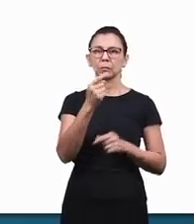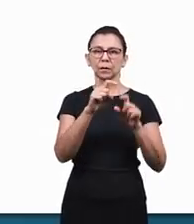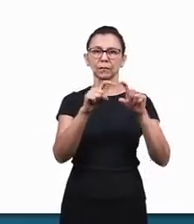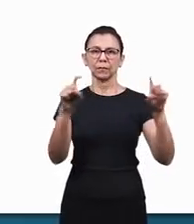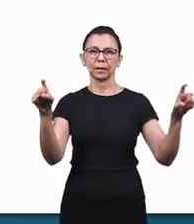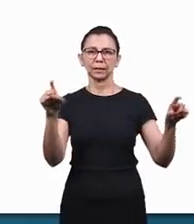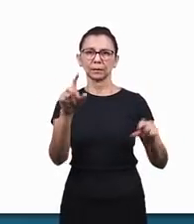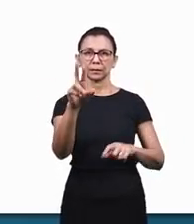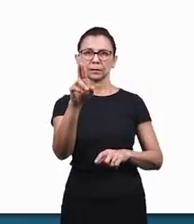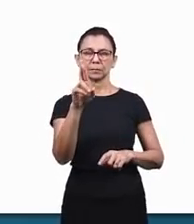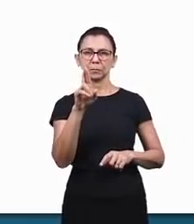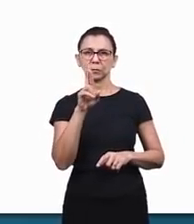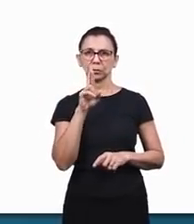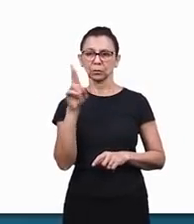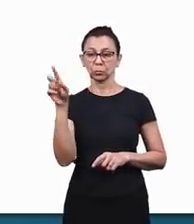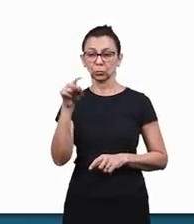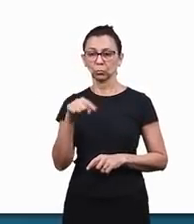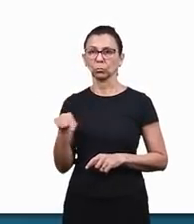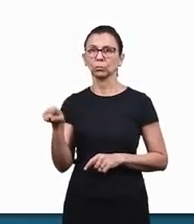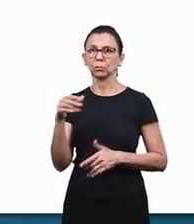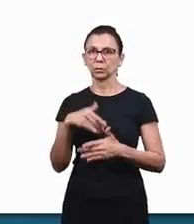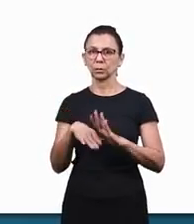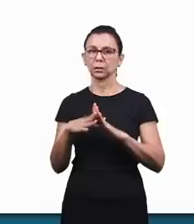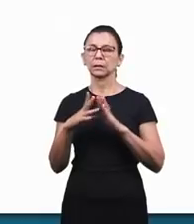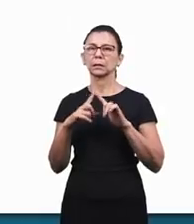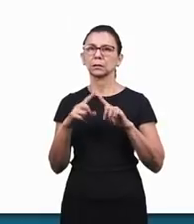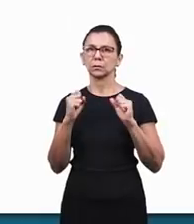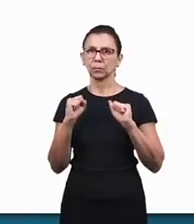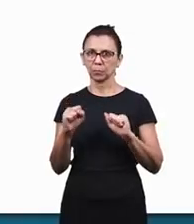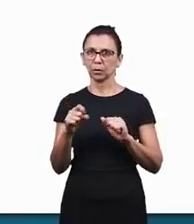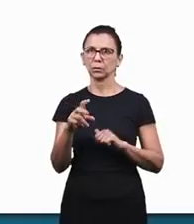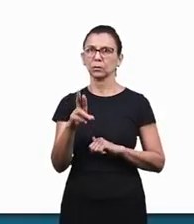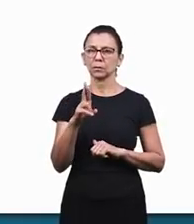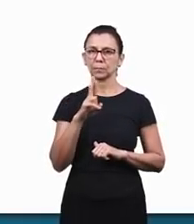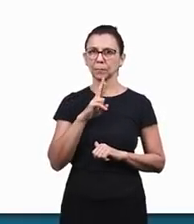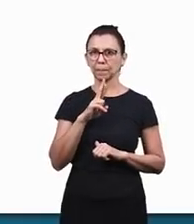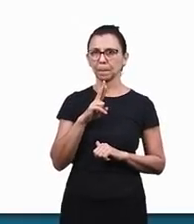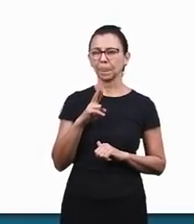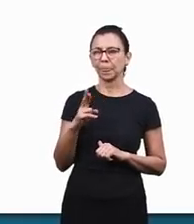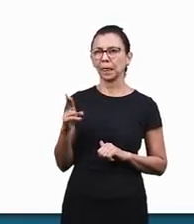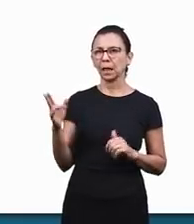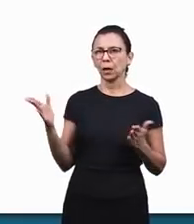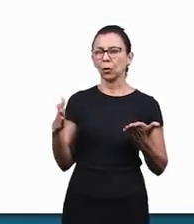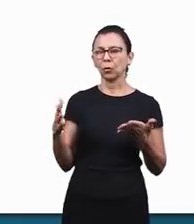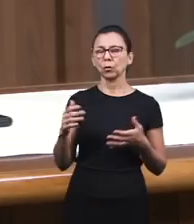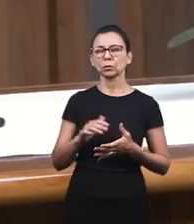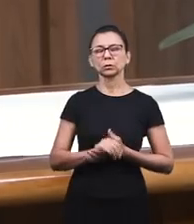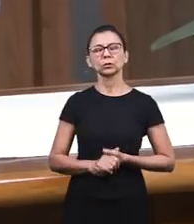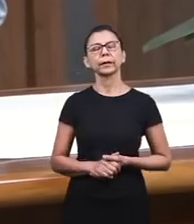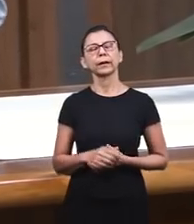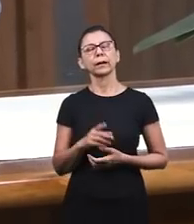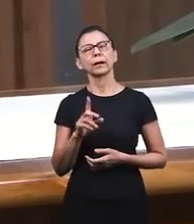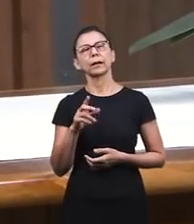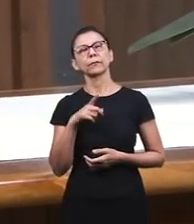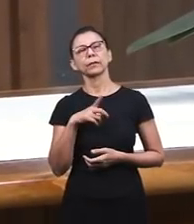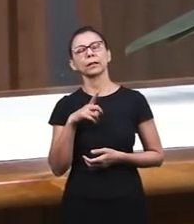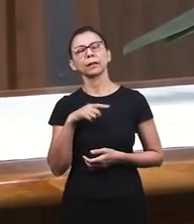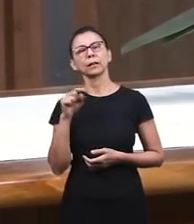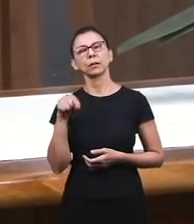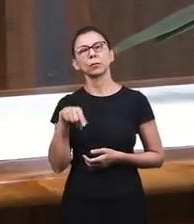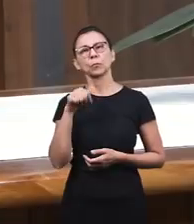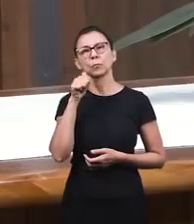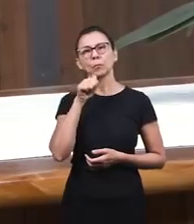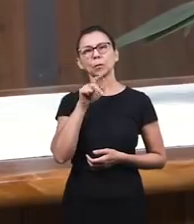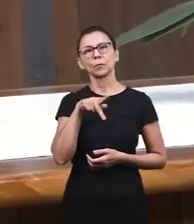uma frase. Pergunta a ser respondida por toda a igreja. E nós vamos ter, para trazer essa participação,